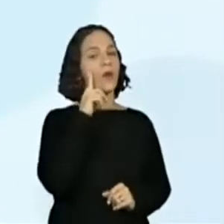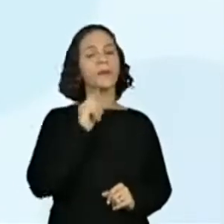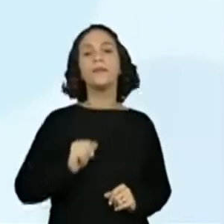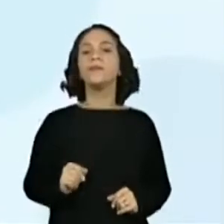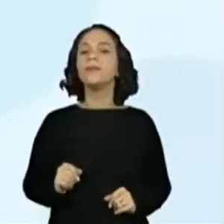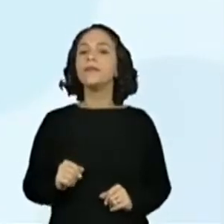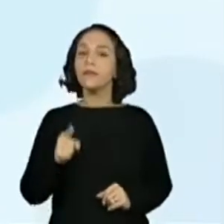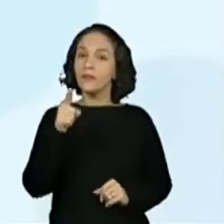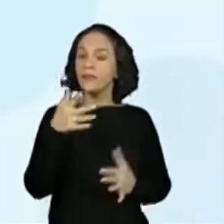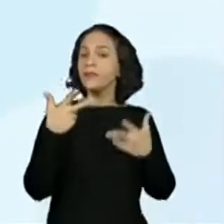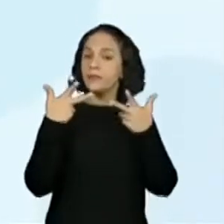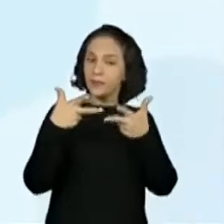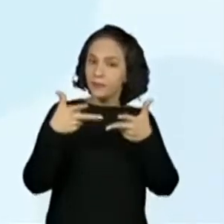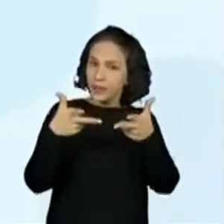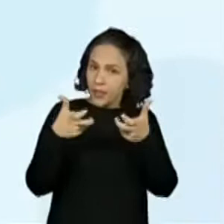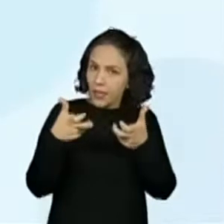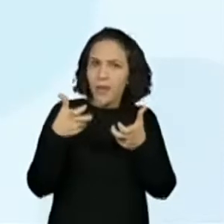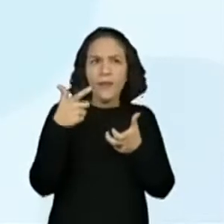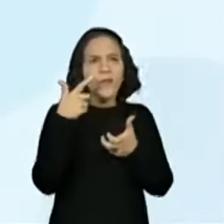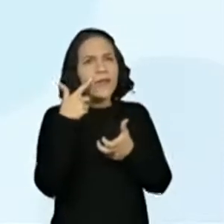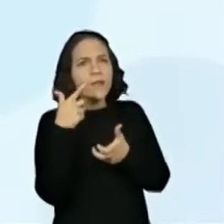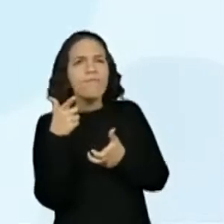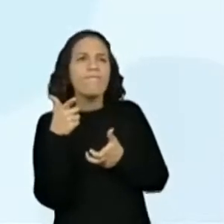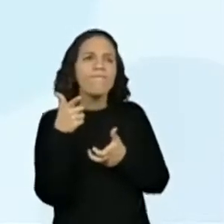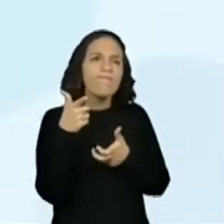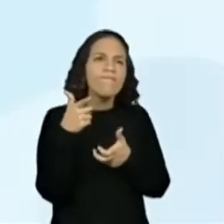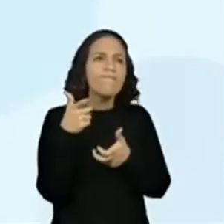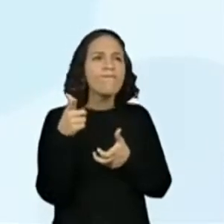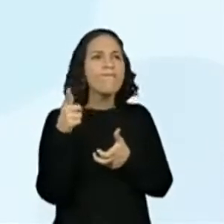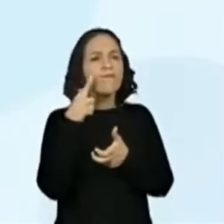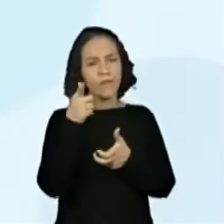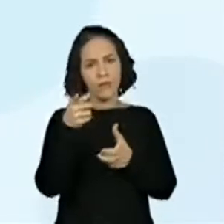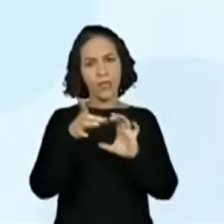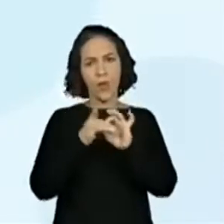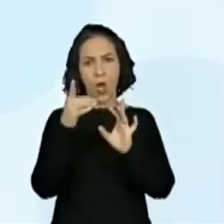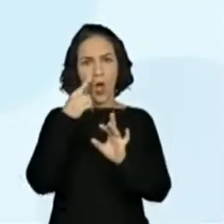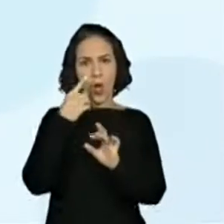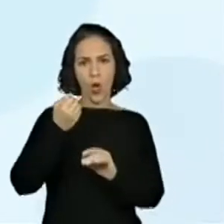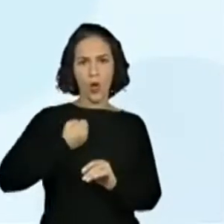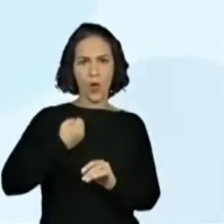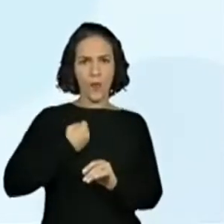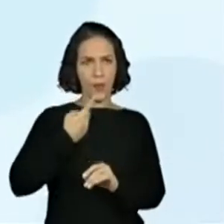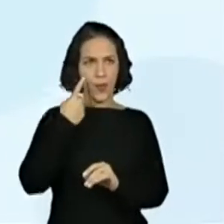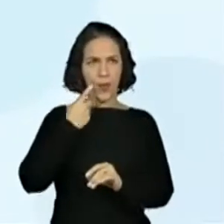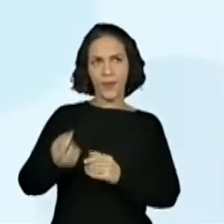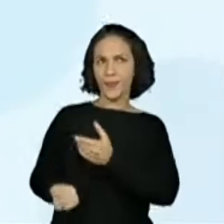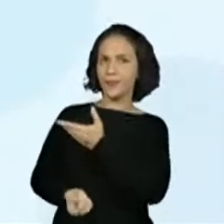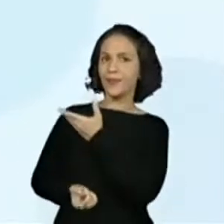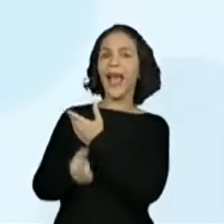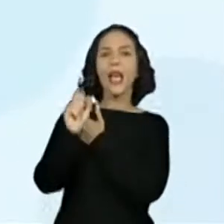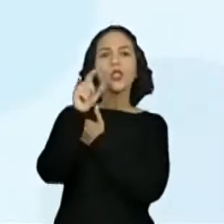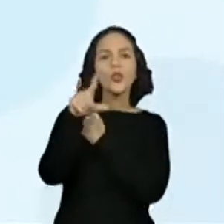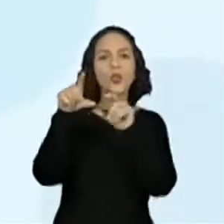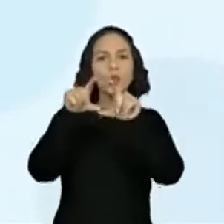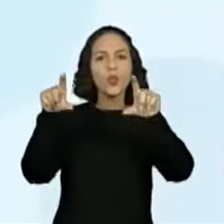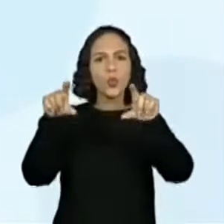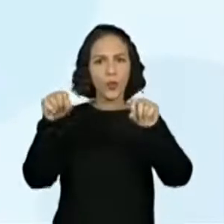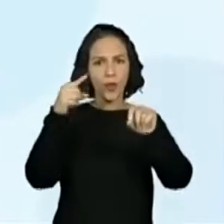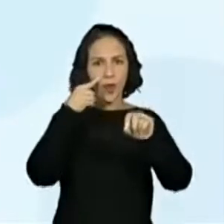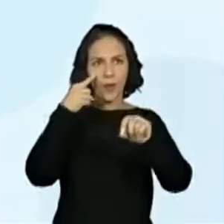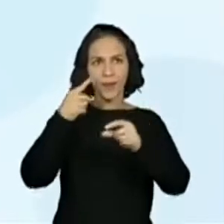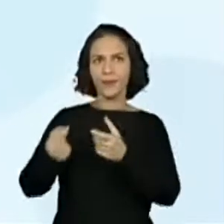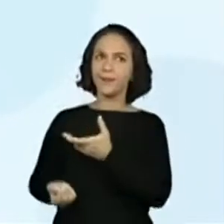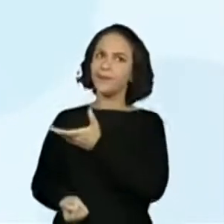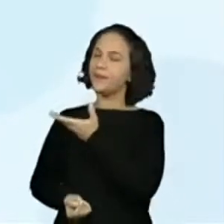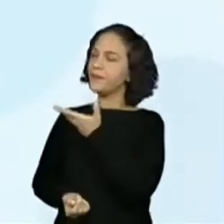que vocês observem. Isso. E façam a leitura deste número aqui. Depois nós vamos ler juntos para ver se vocês